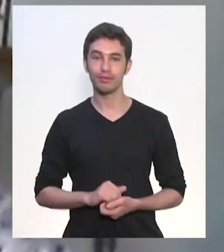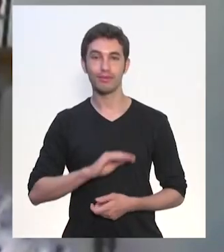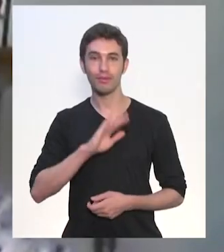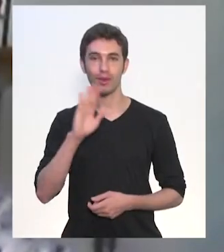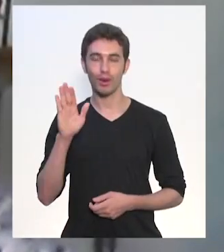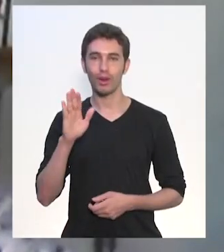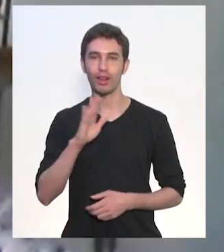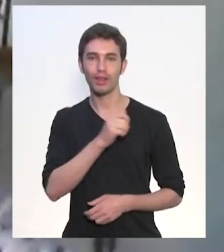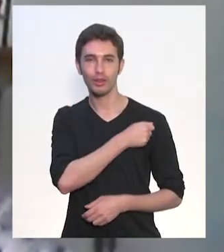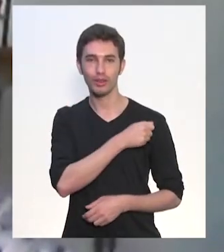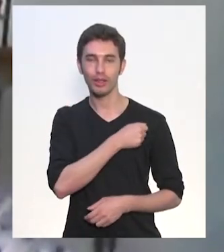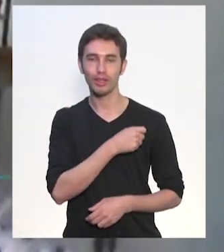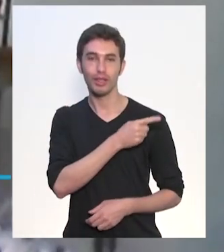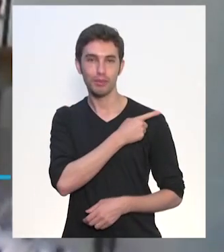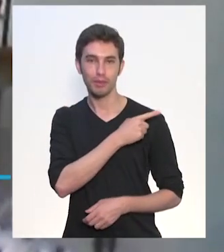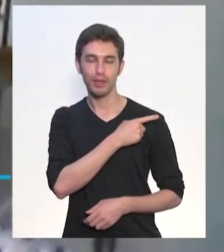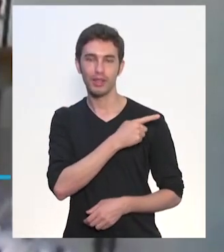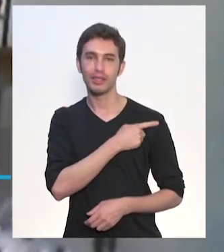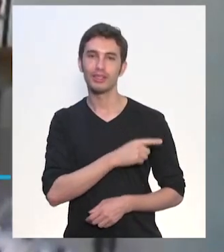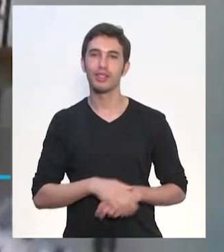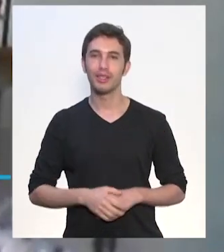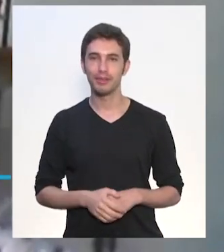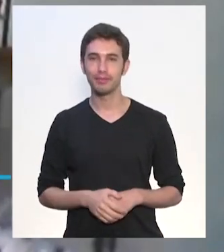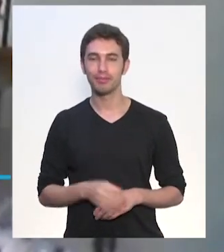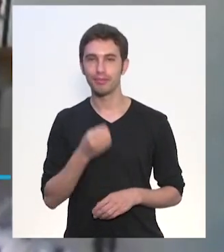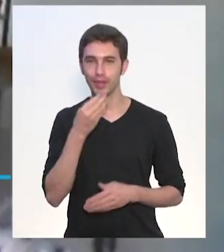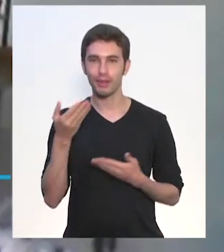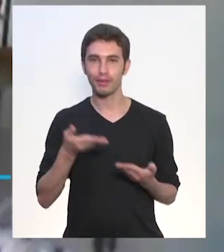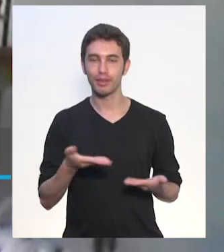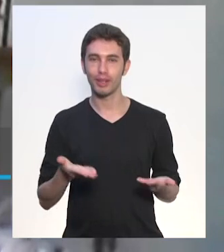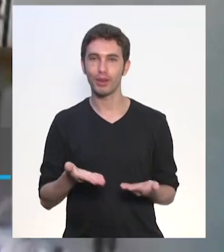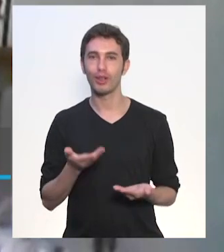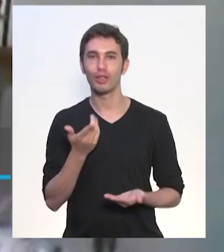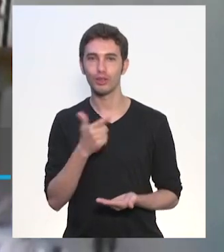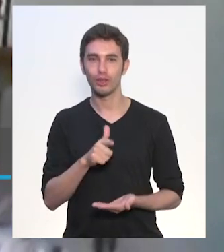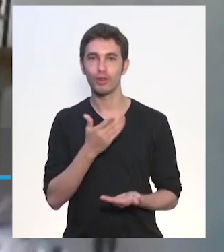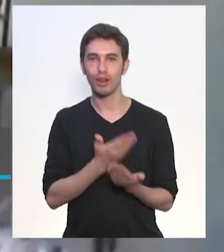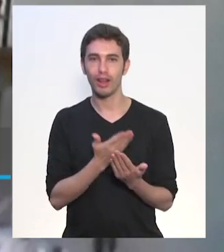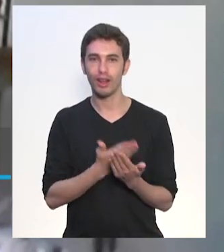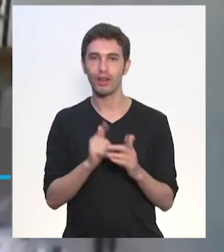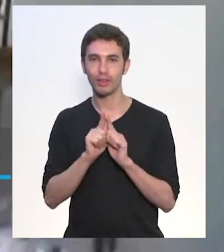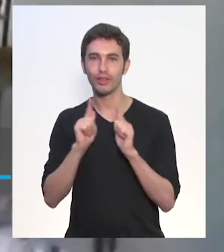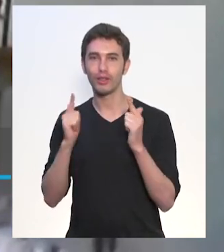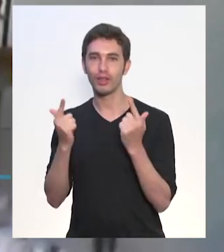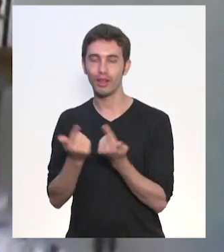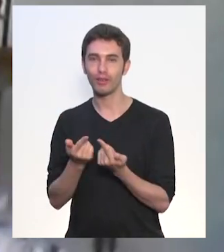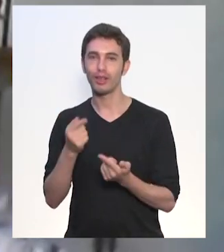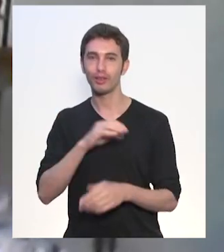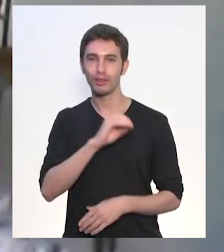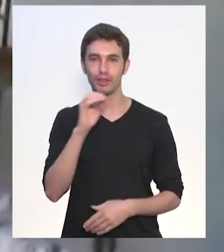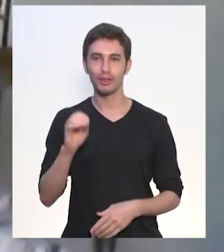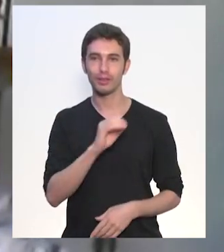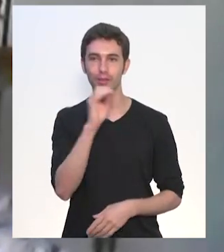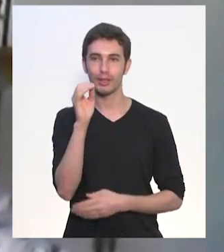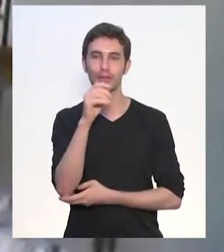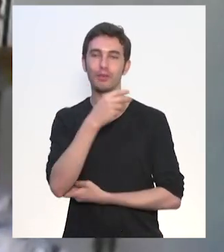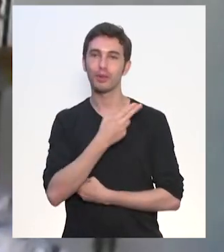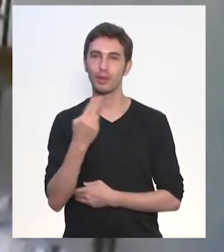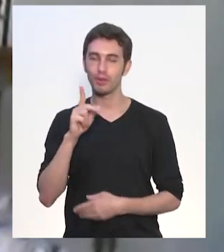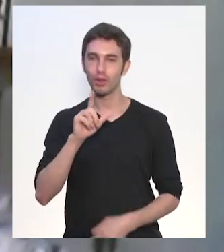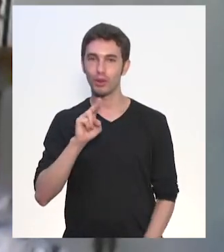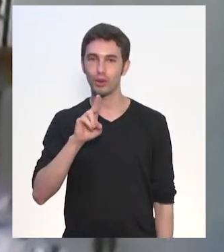Olá, estudantes da primeira série do ensino médio, sejam bem-vindos a mais uma aula de Geografia aqui no Centro de Mídias. Eu sou a